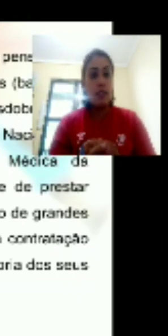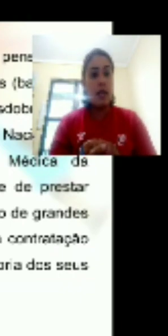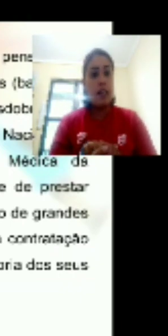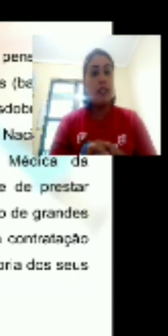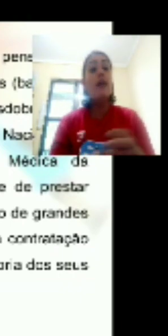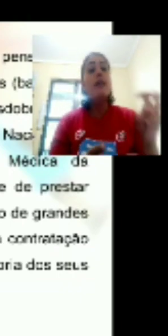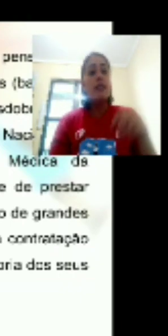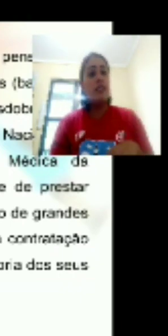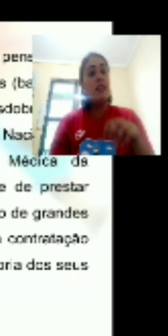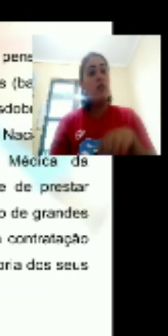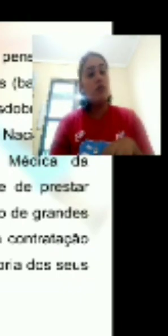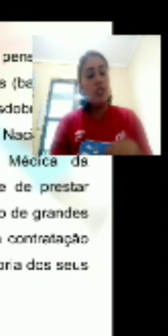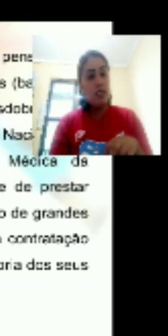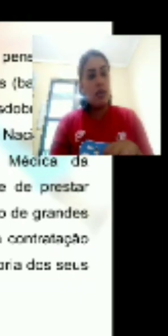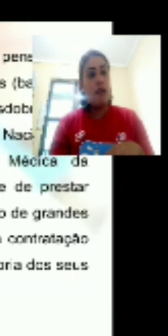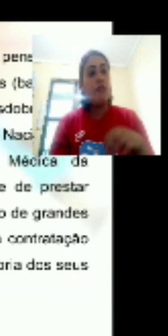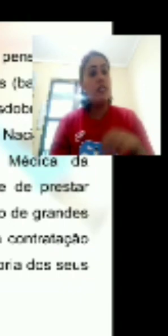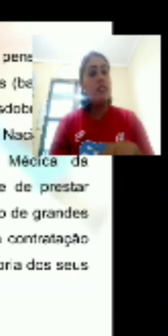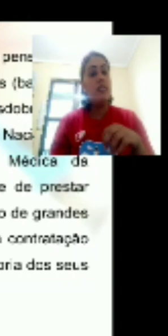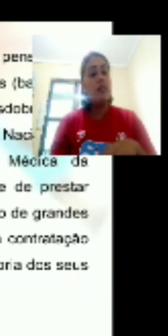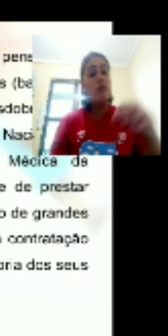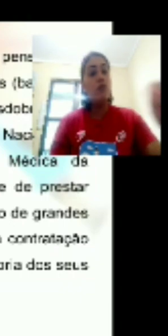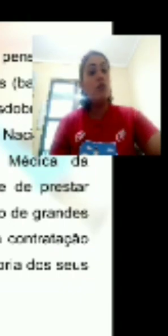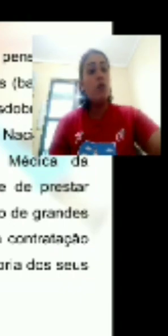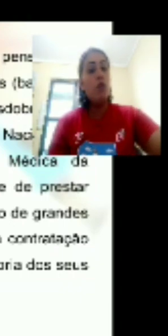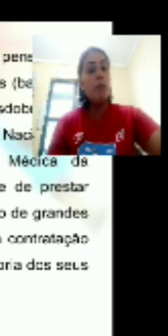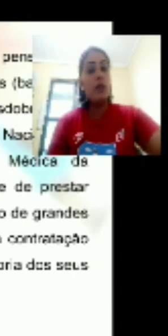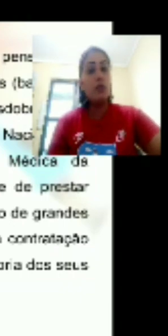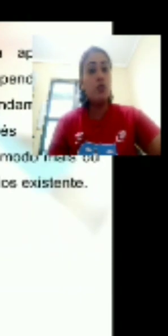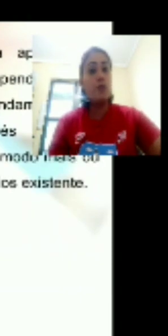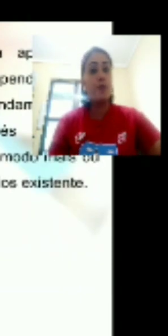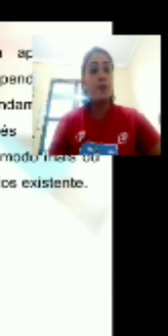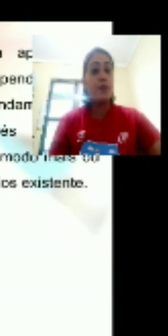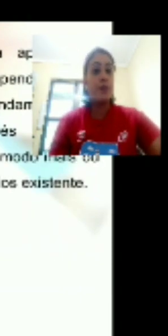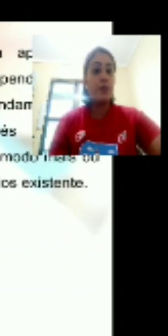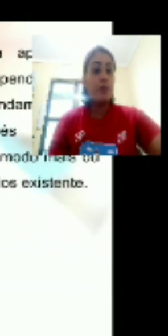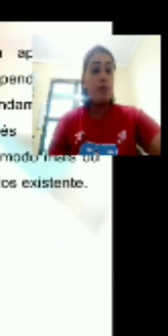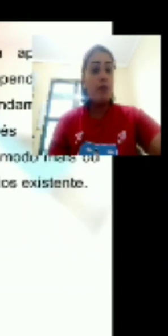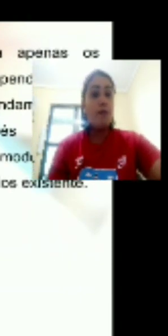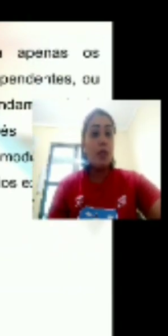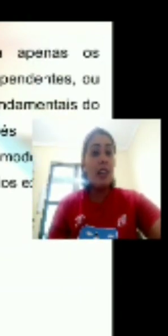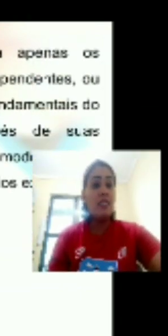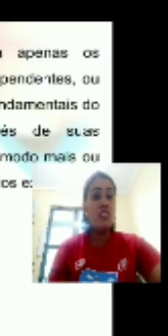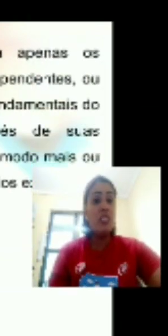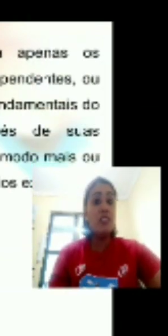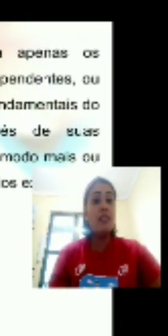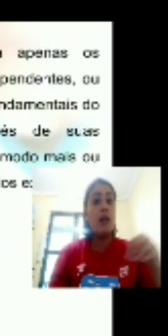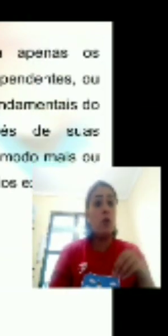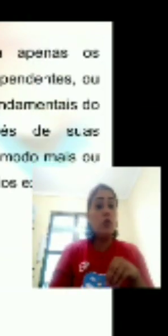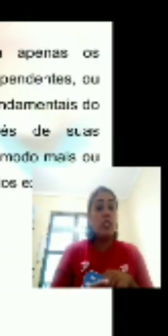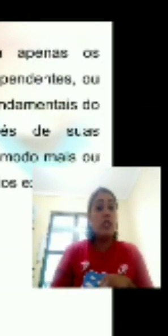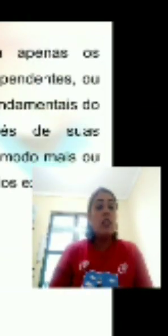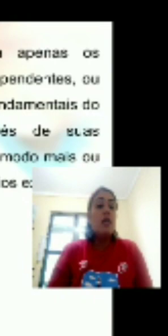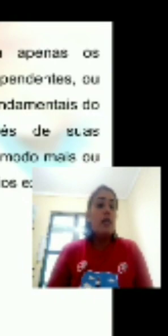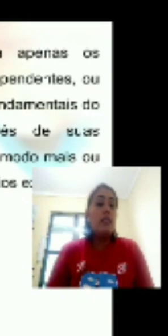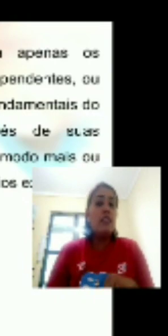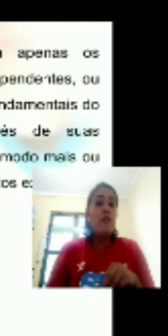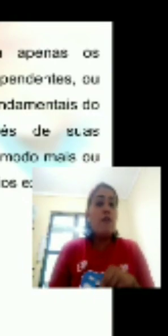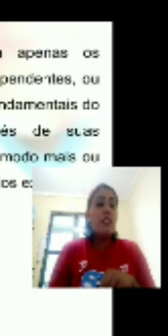carteira assinada se concentrava nesses centros urbanos. A assistência de